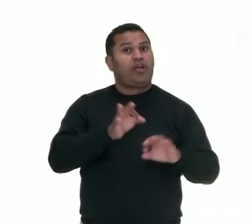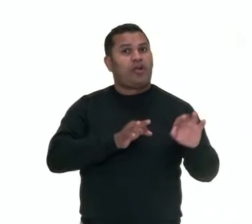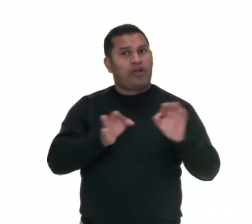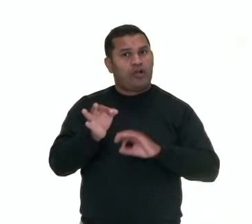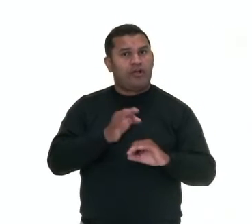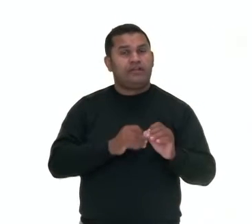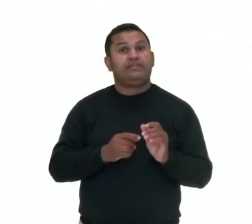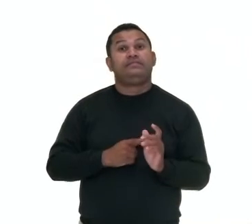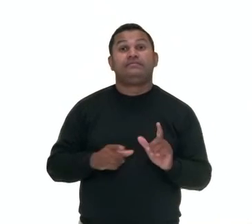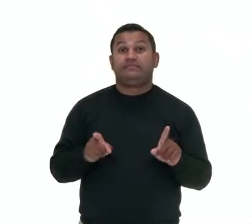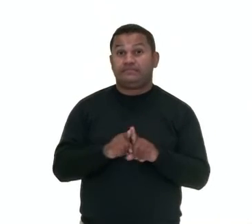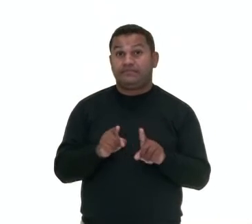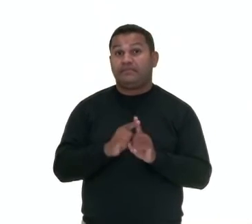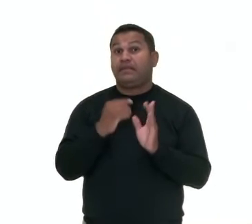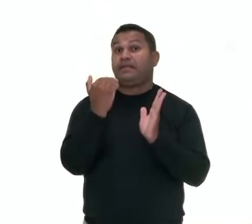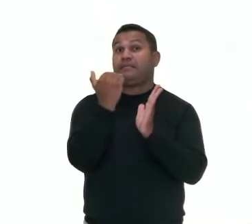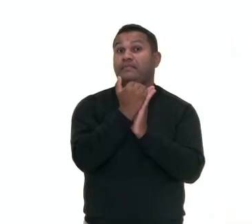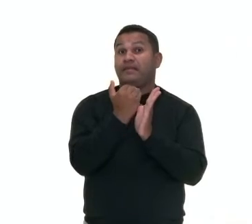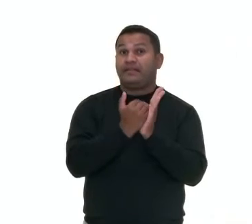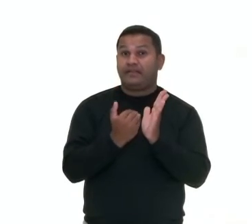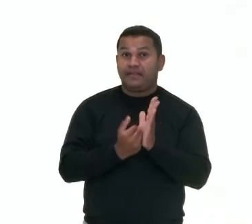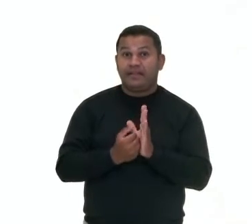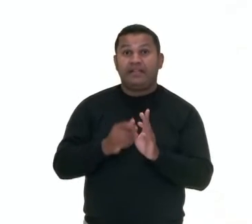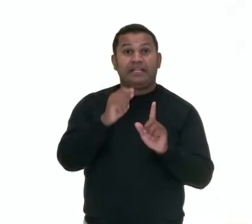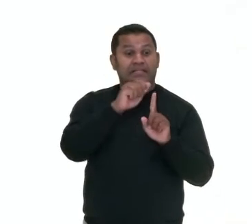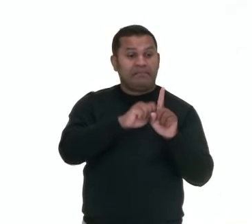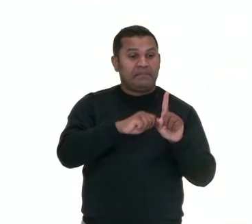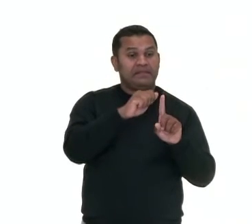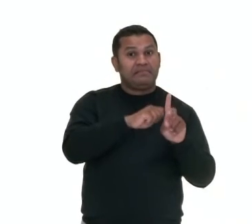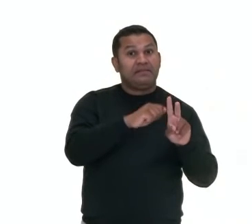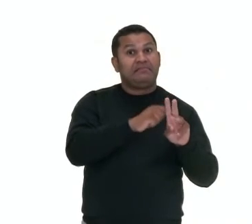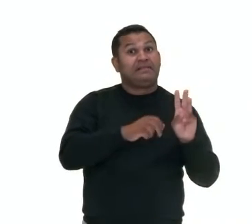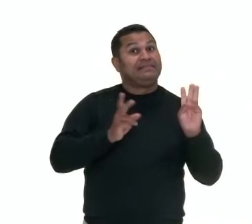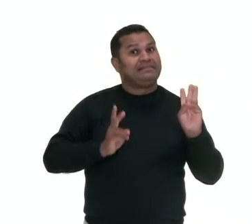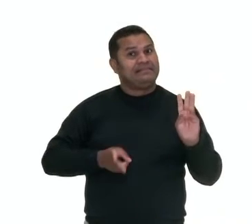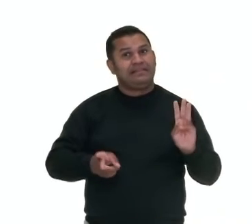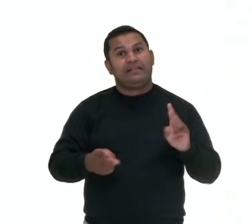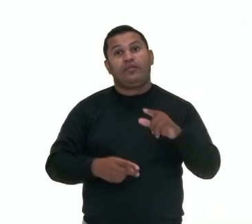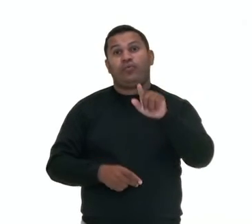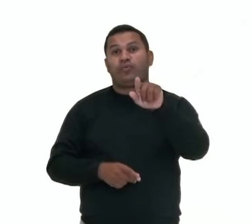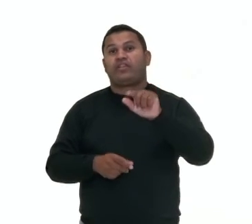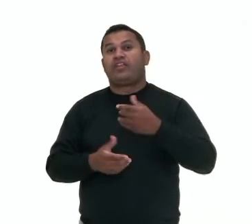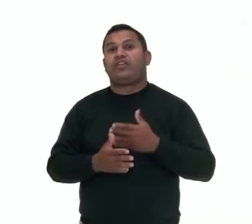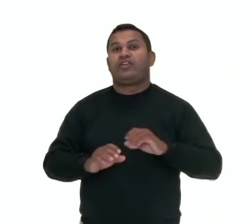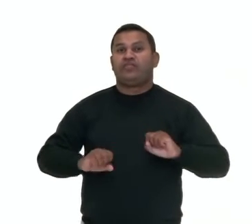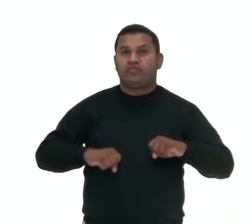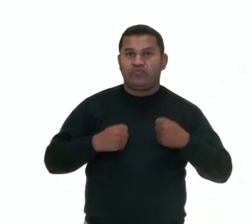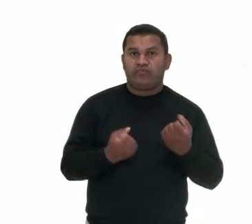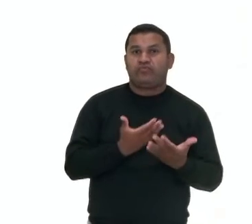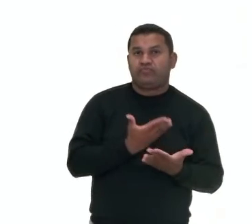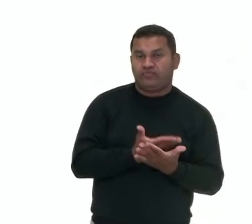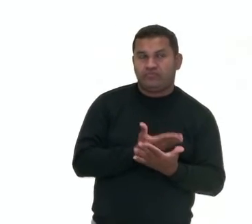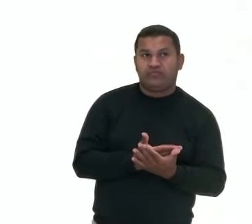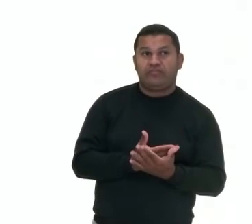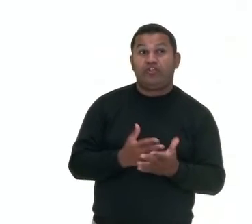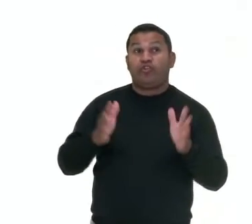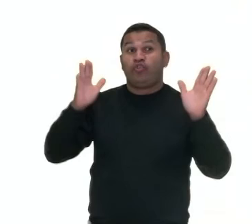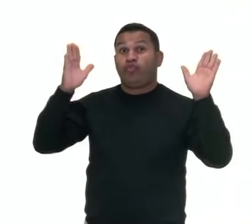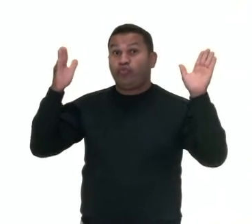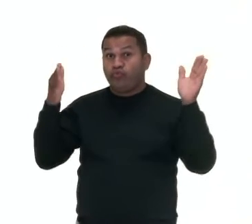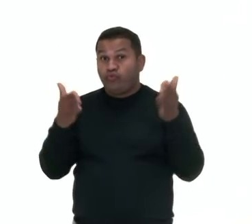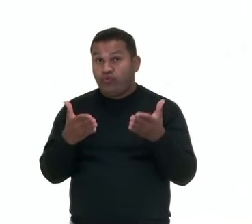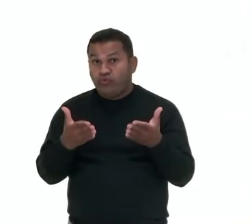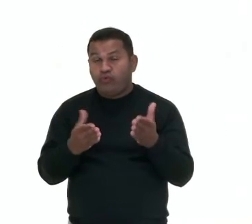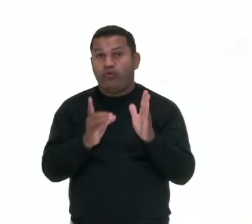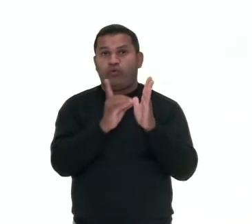Planeje mensalmente o seu conteúdo de estudo. Fique de olho no calendário.